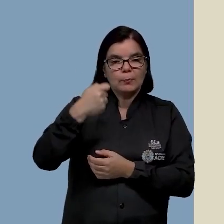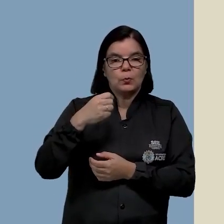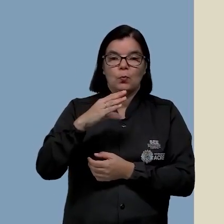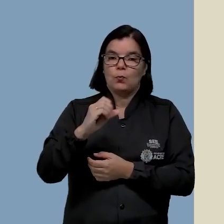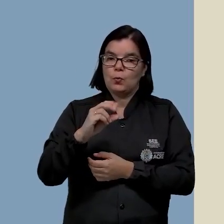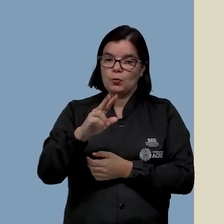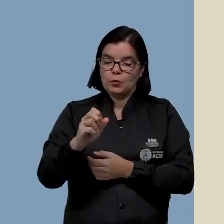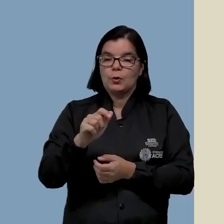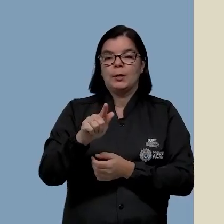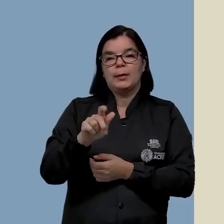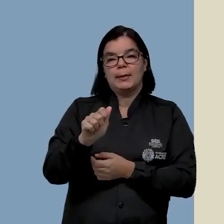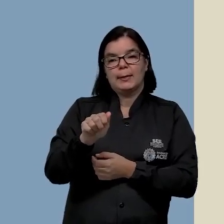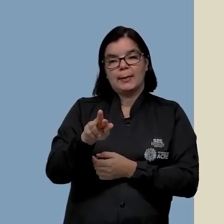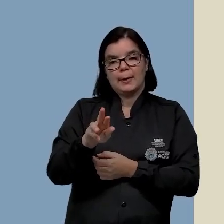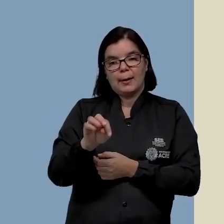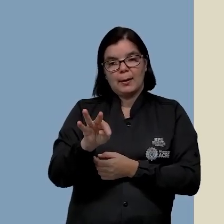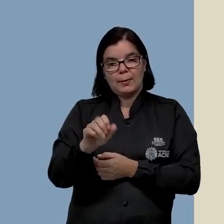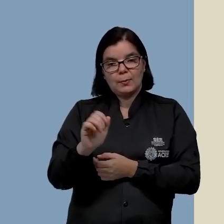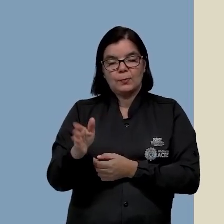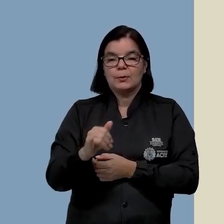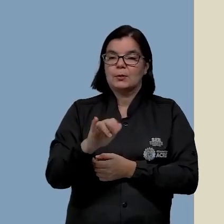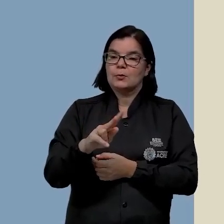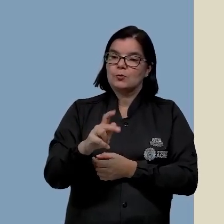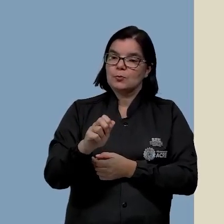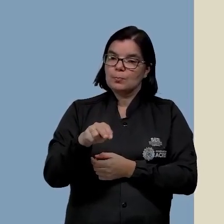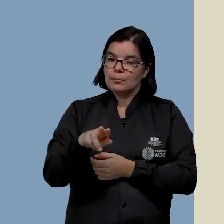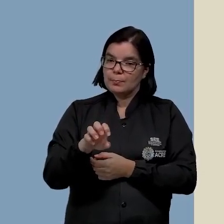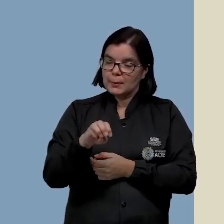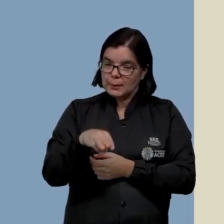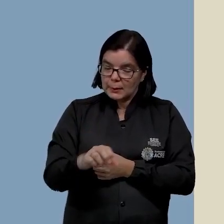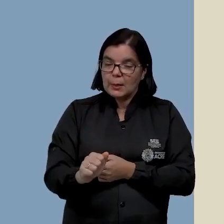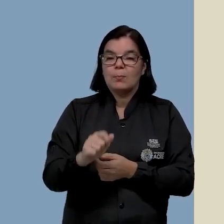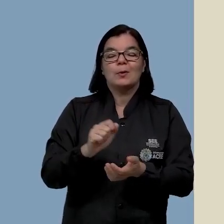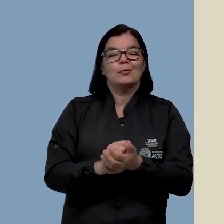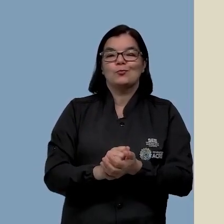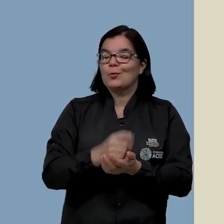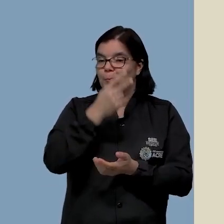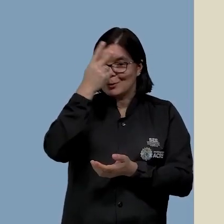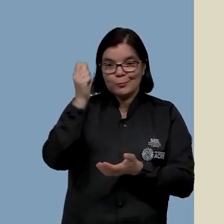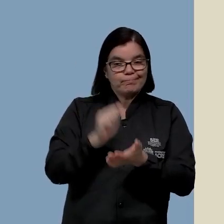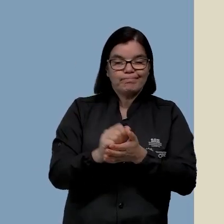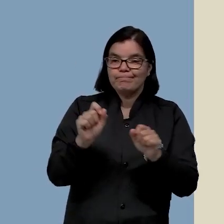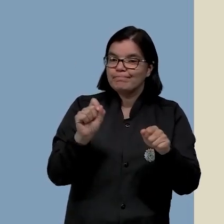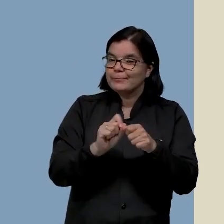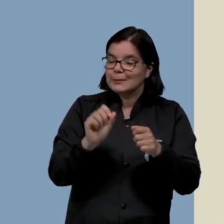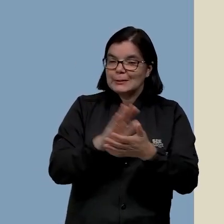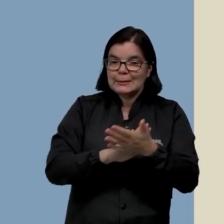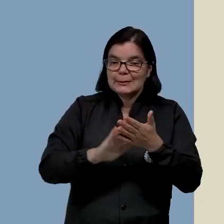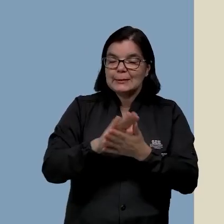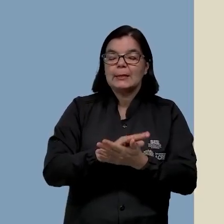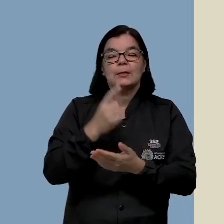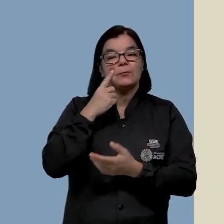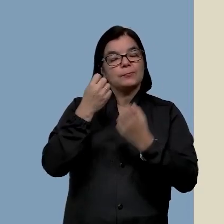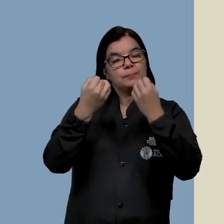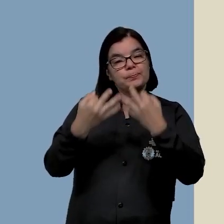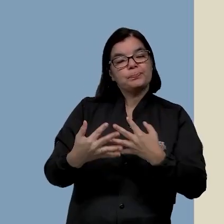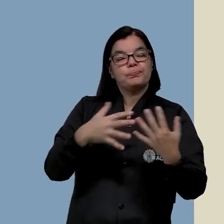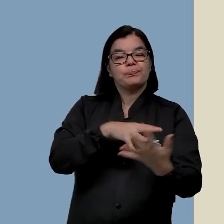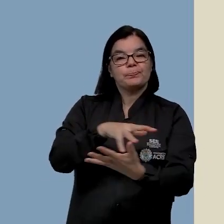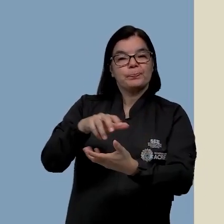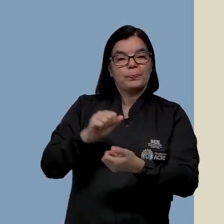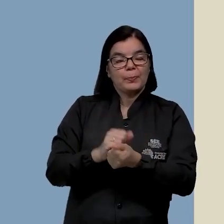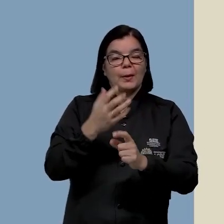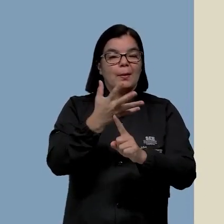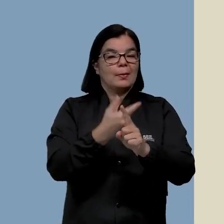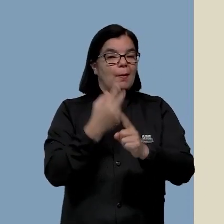um cover de Garota de Ipanema, um exemplo de composição não autoral. E aí vocês, se a gente for falar do mundo das